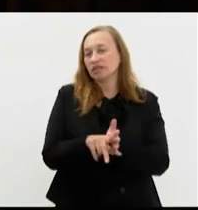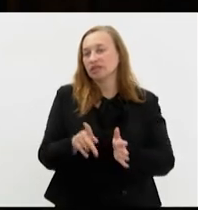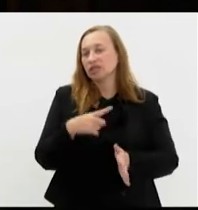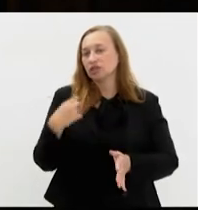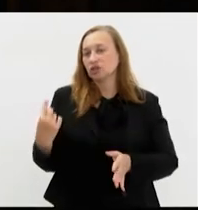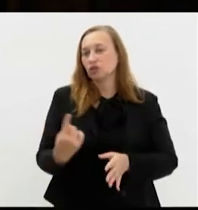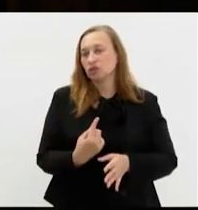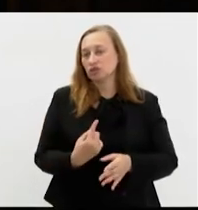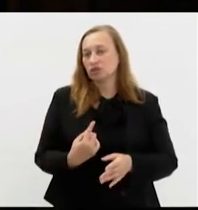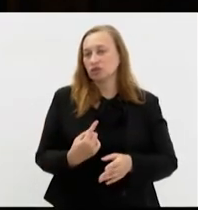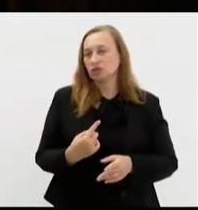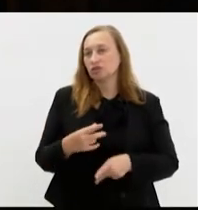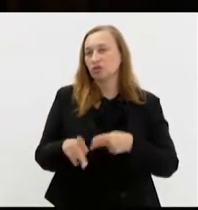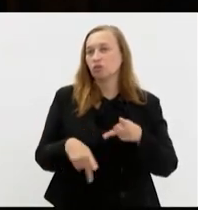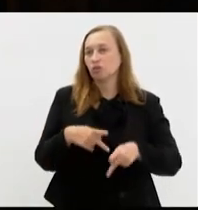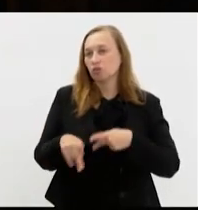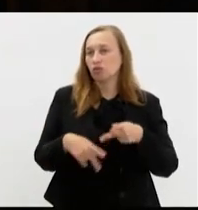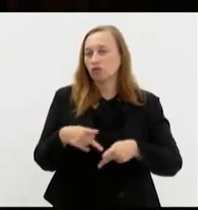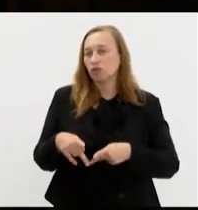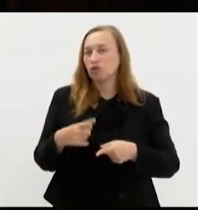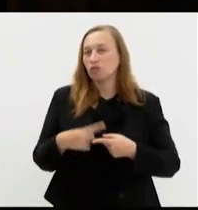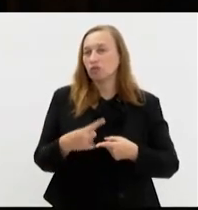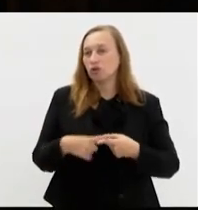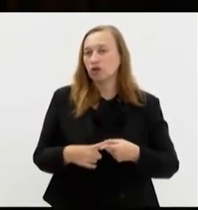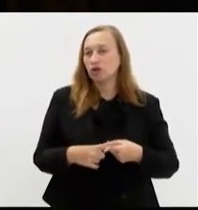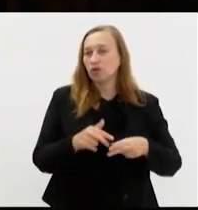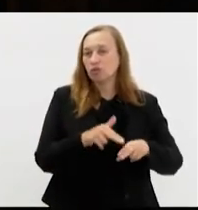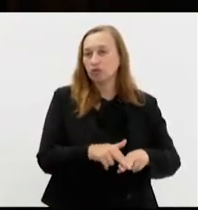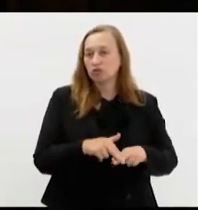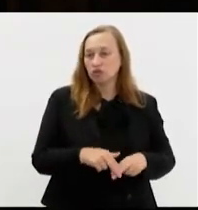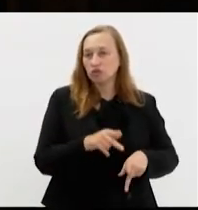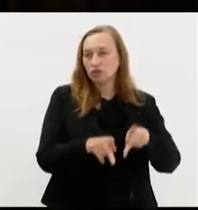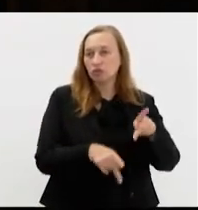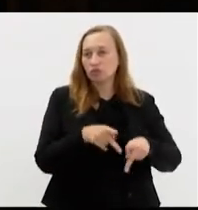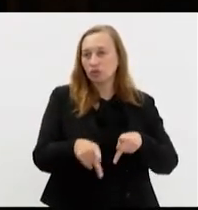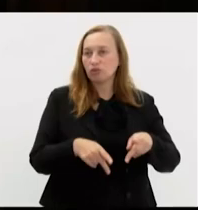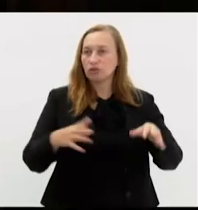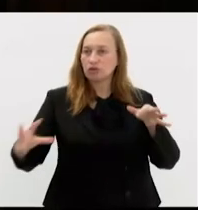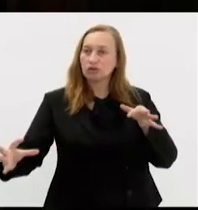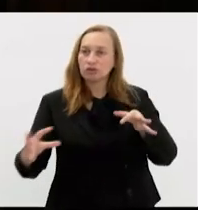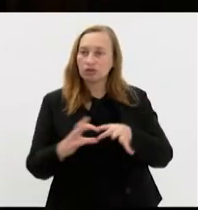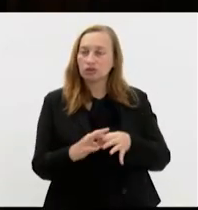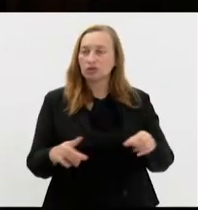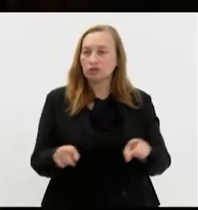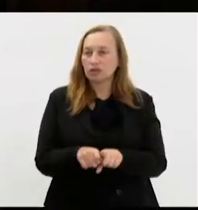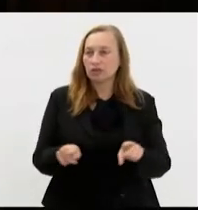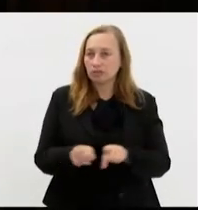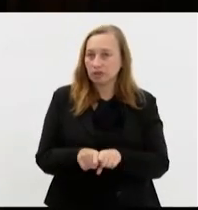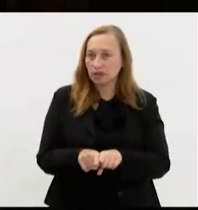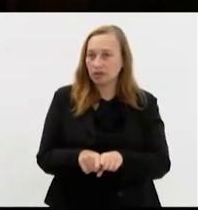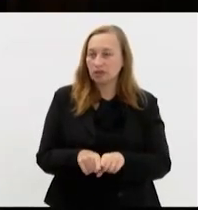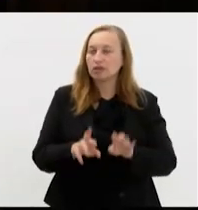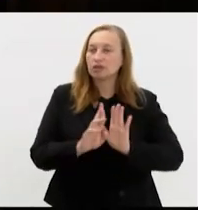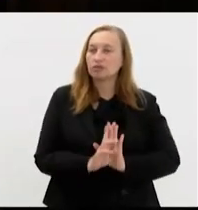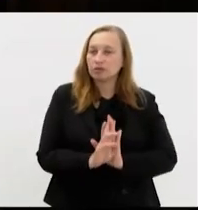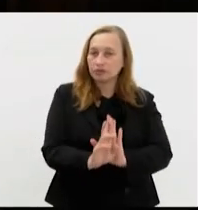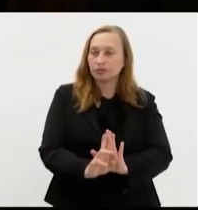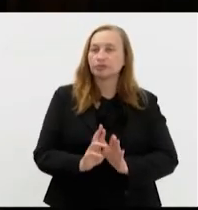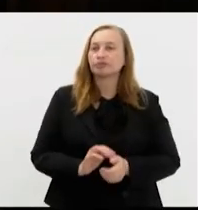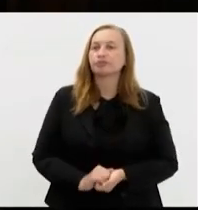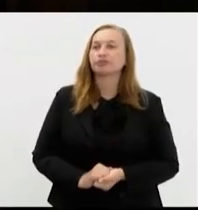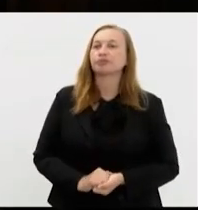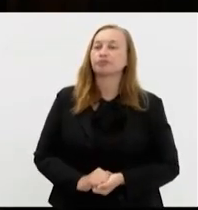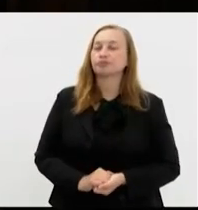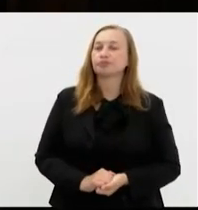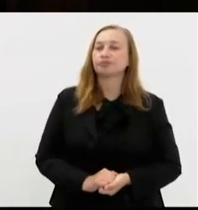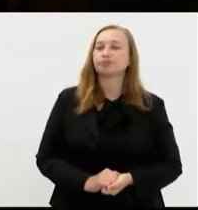Povo porque é por meio do povo que ela dialoga também e ela se faz representar é por